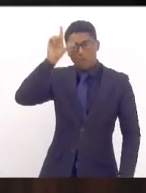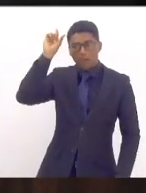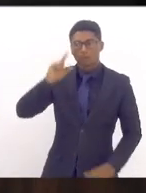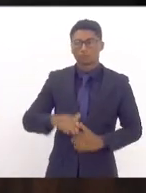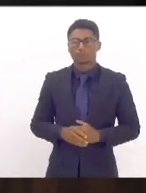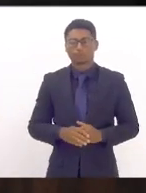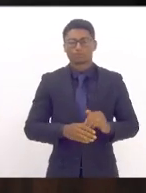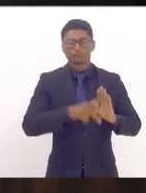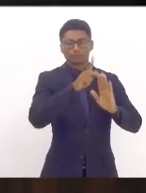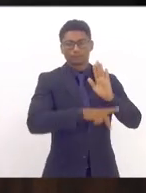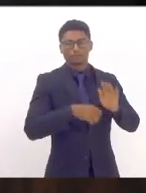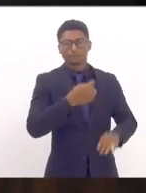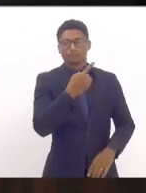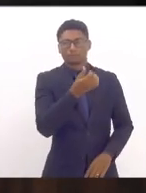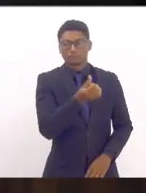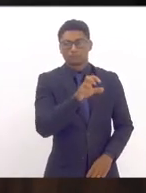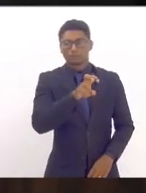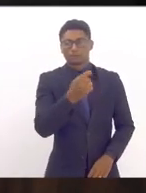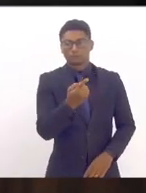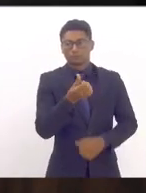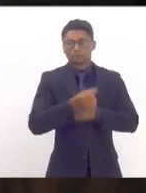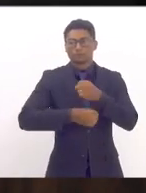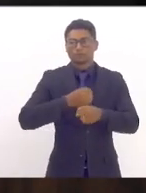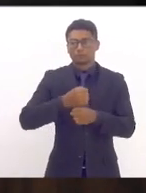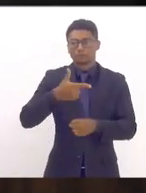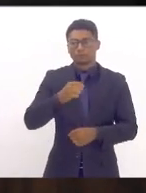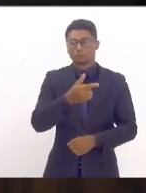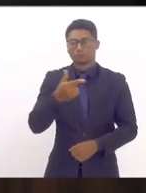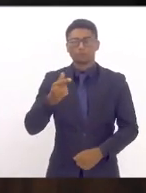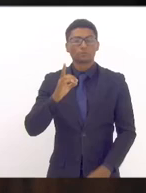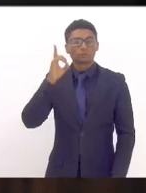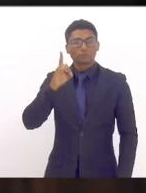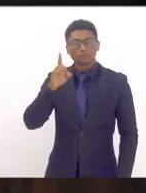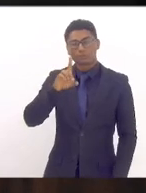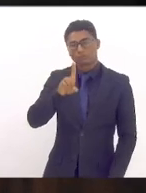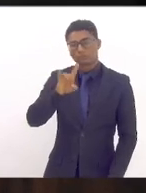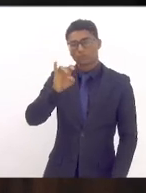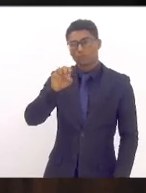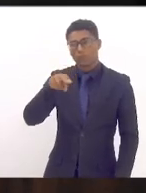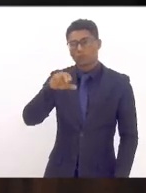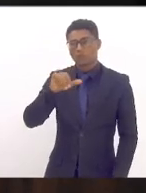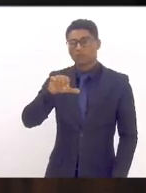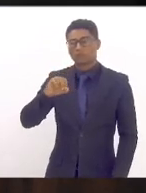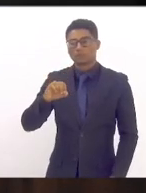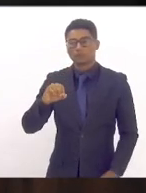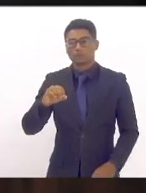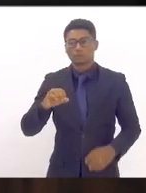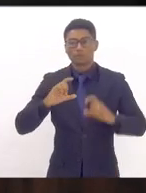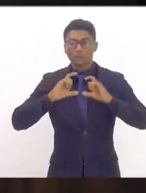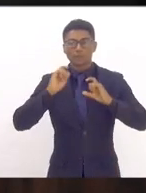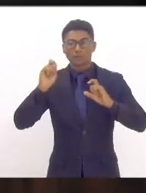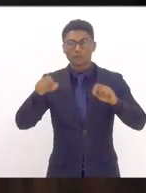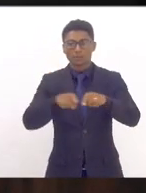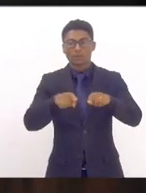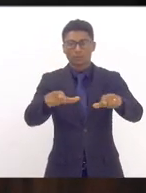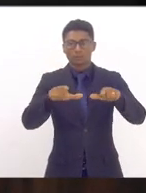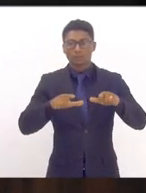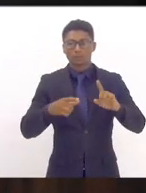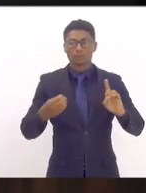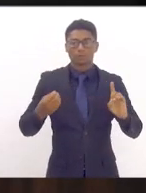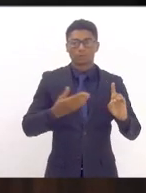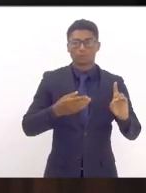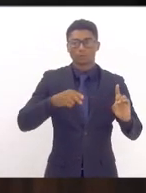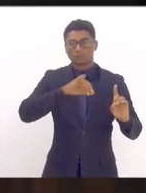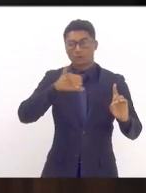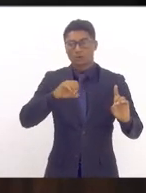16-56 de 22 de autoria Deputado Dionísio Lins consegue medalha Tiradentes respectivo diploma ou se ele disse no Senhor José Nilton Barbosa